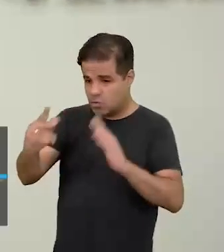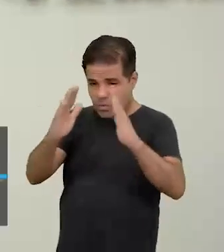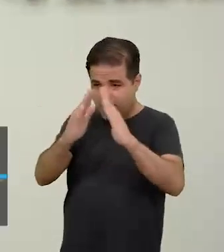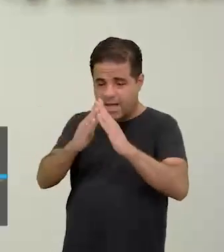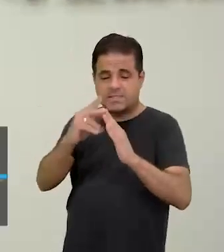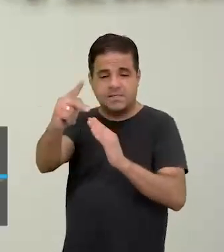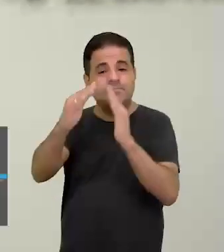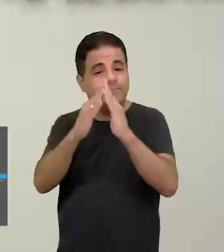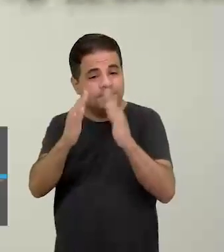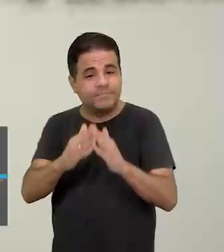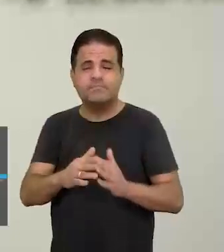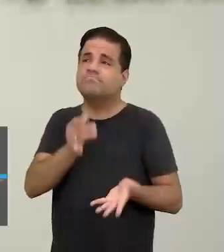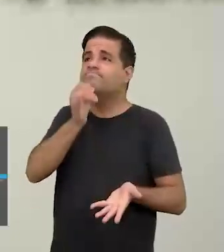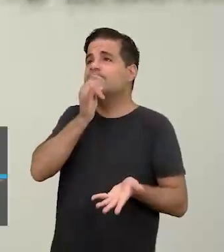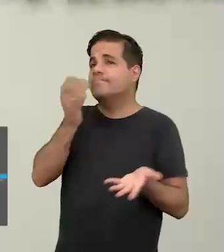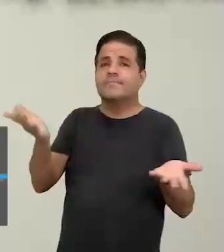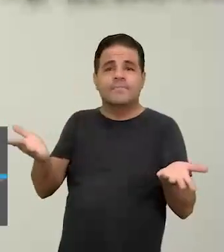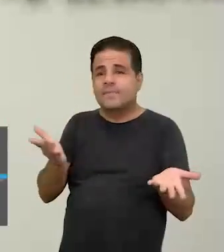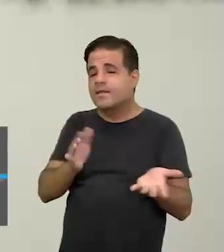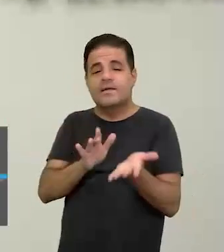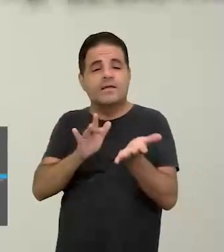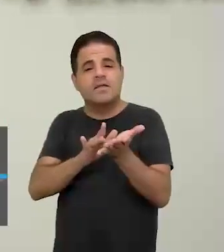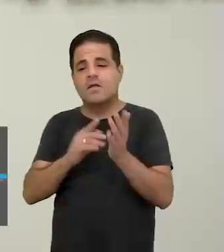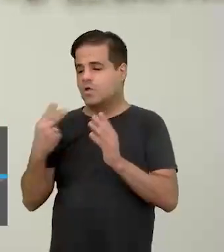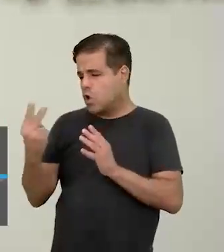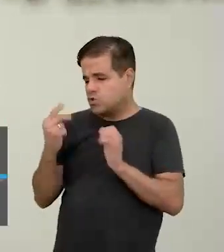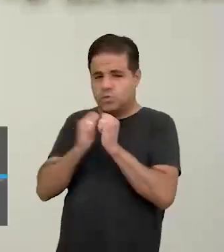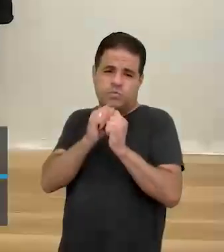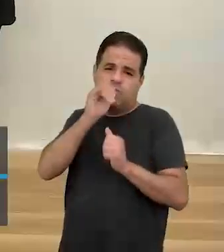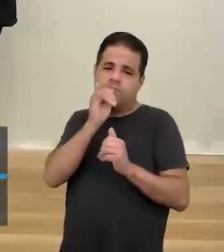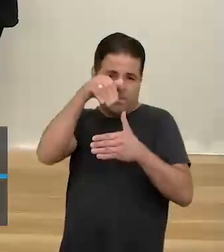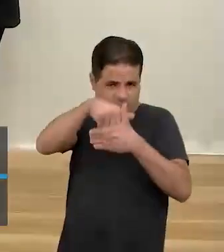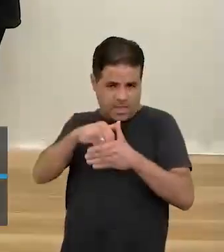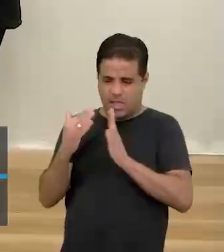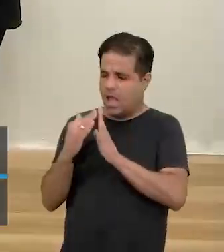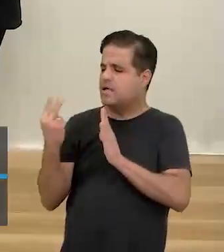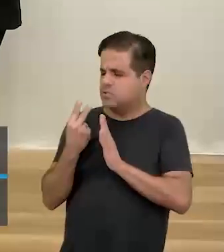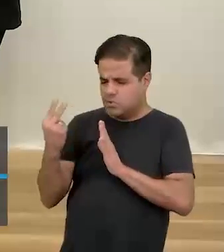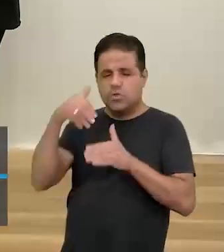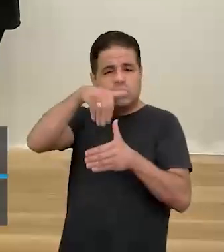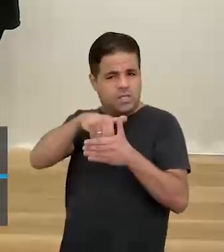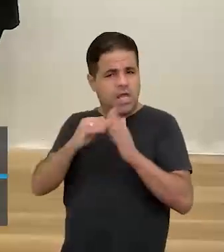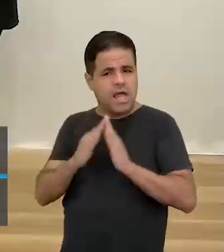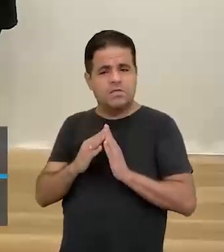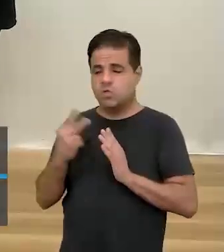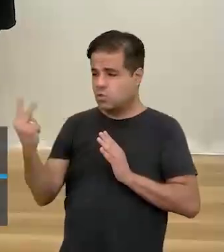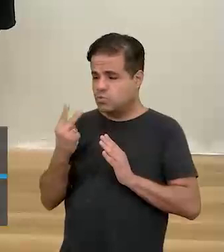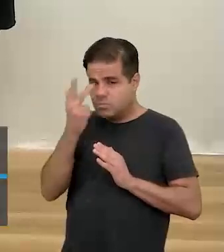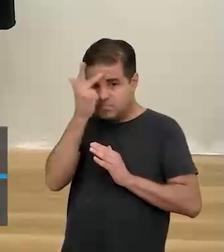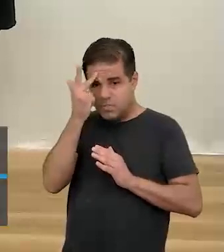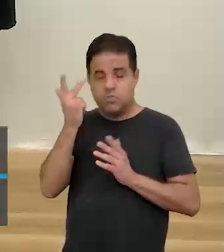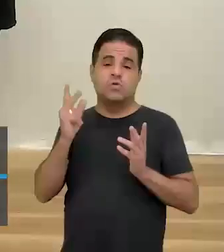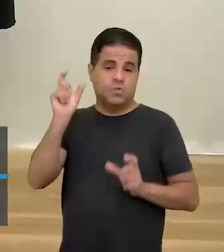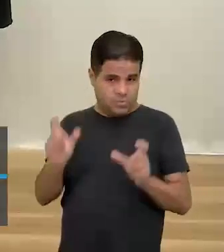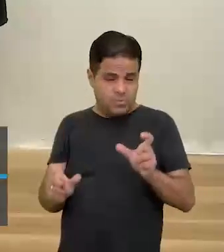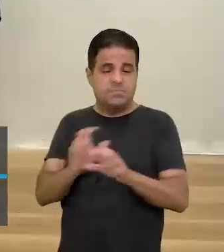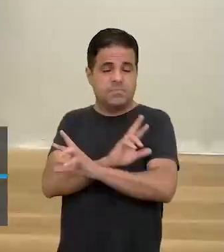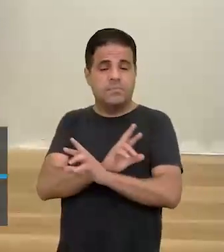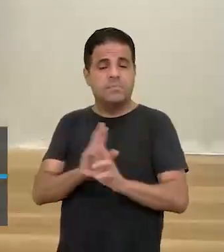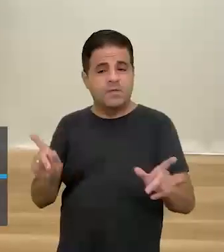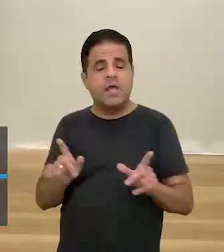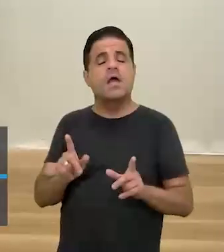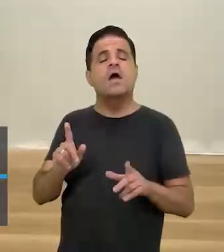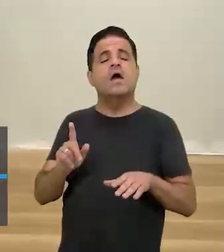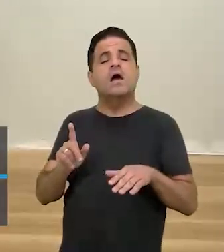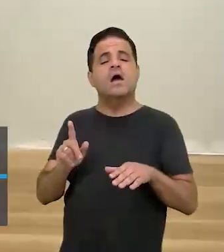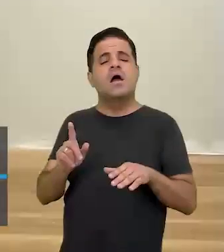casa. Vou fingir assim, eu moro com o Thiago, vamos dar esse exemplo, eu moro com o Thiago. Somos duas pessoas. A partir do